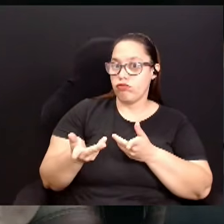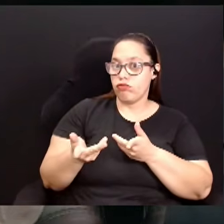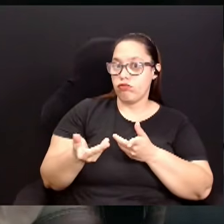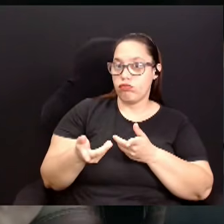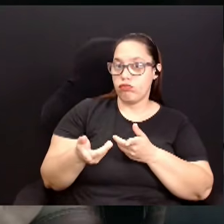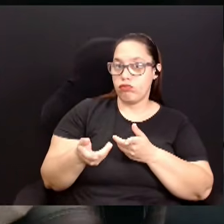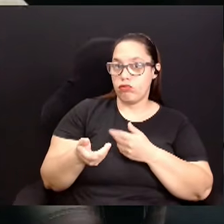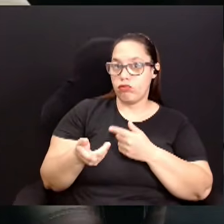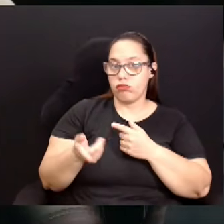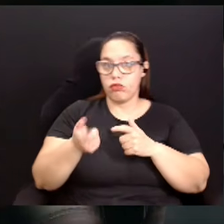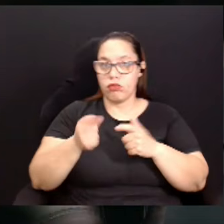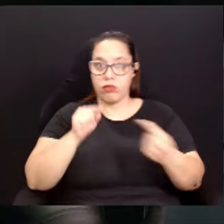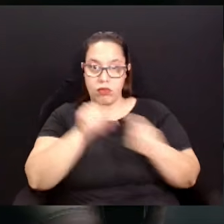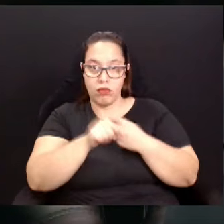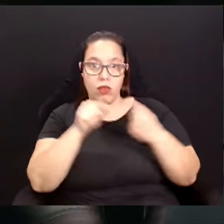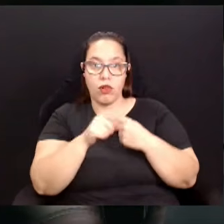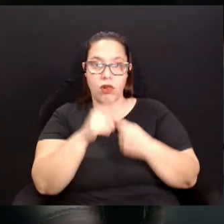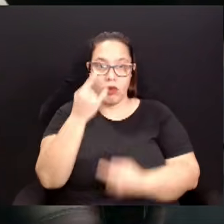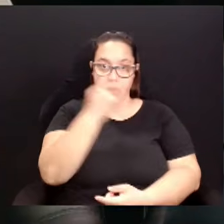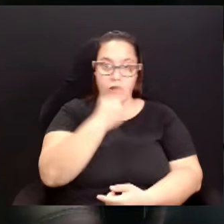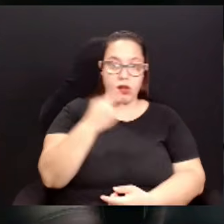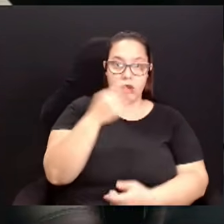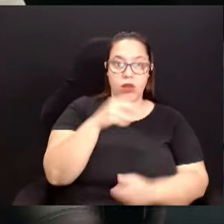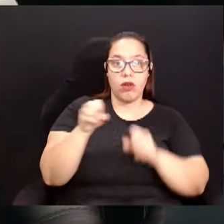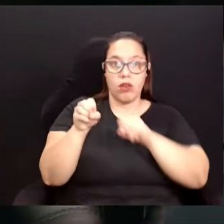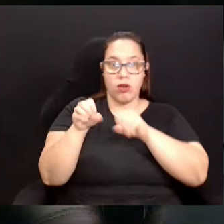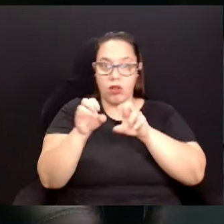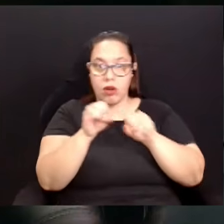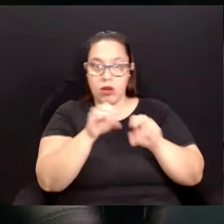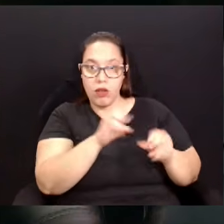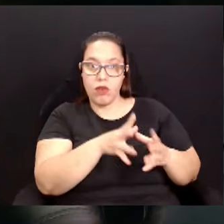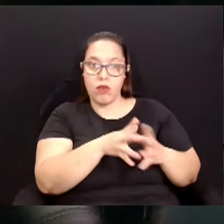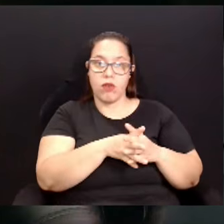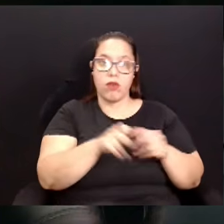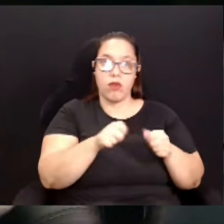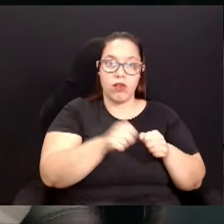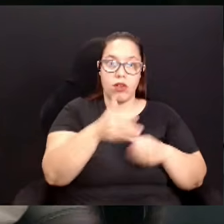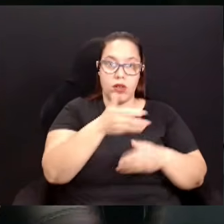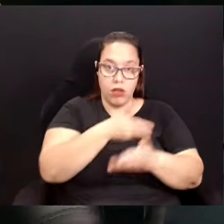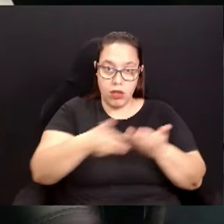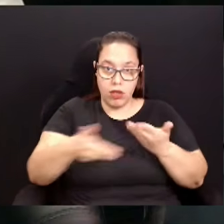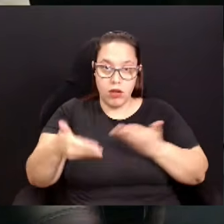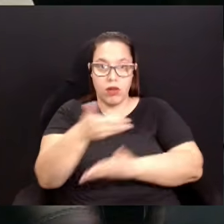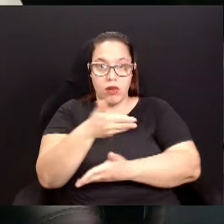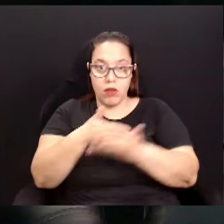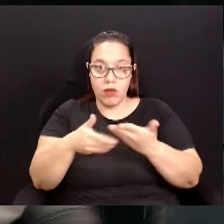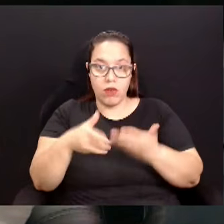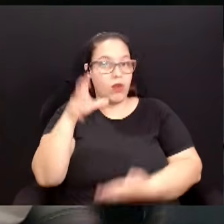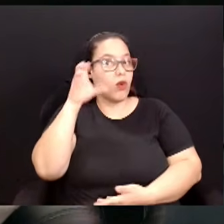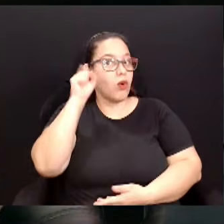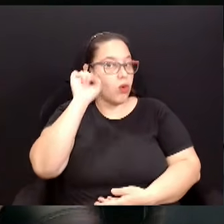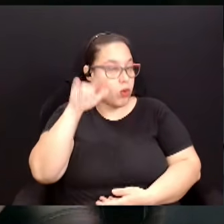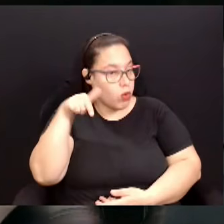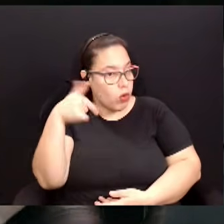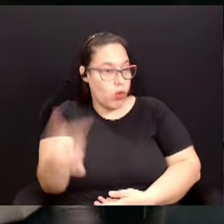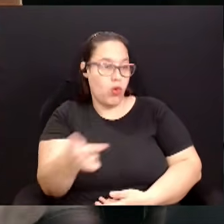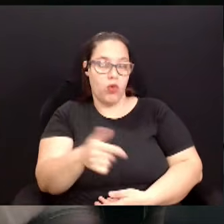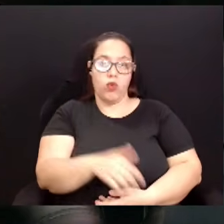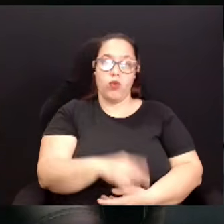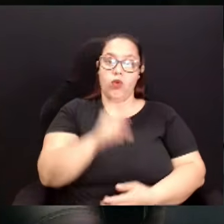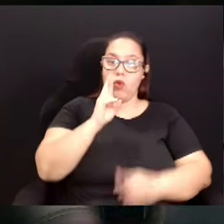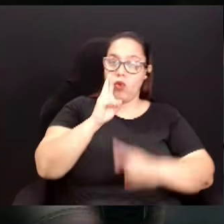do narcisismo? Que eu tô ensinando a fazer essa troca, eu estou ensinando a ouvir o outro e responder para o